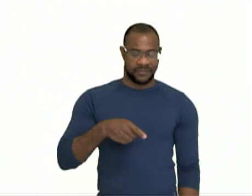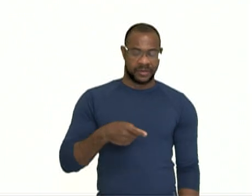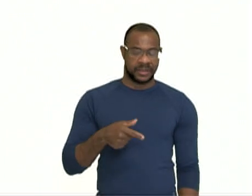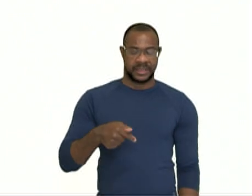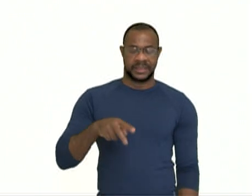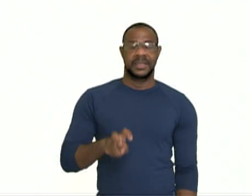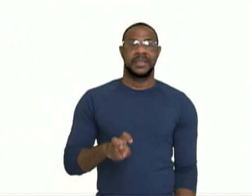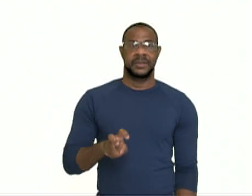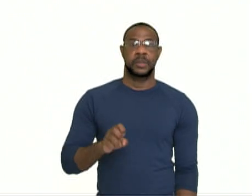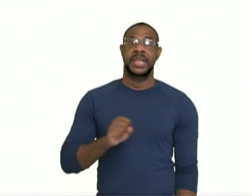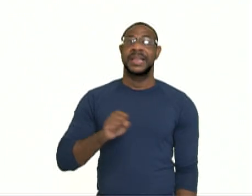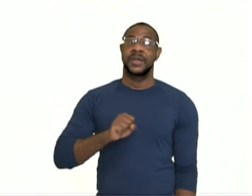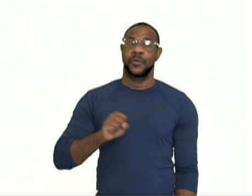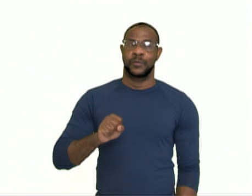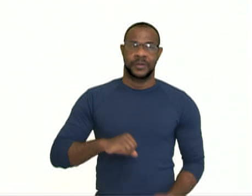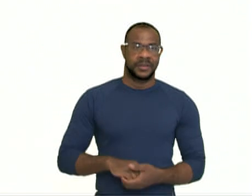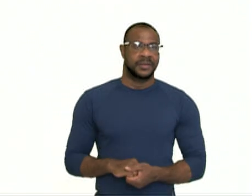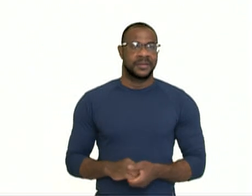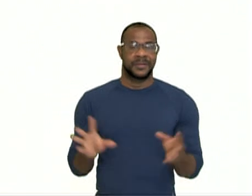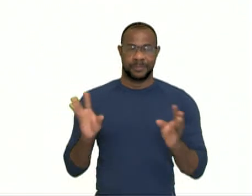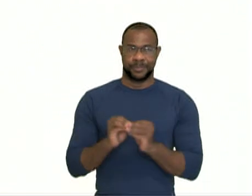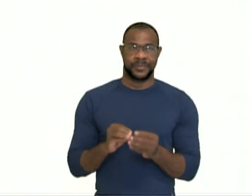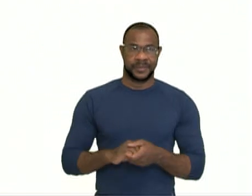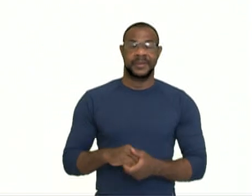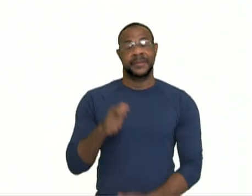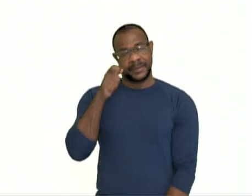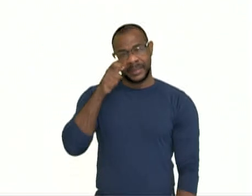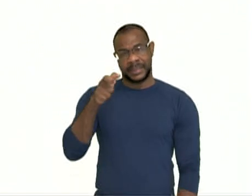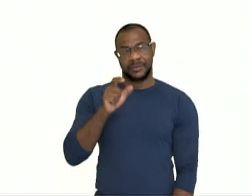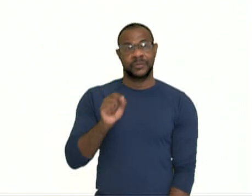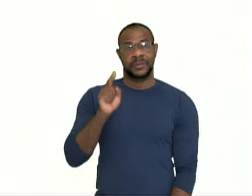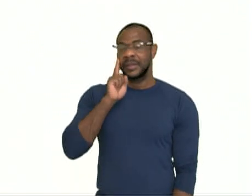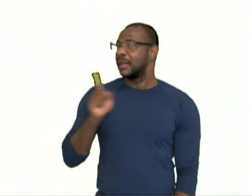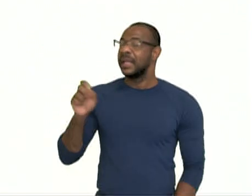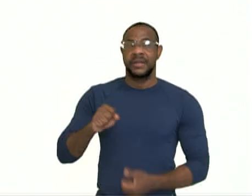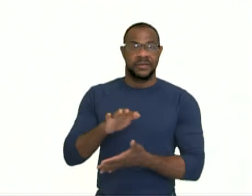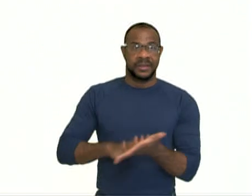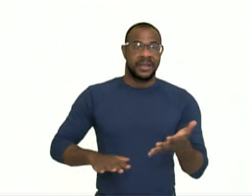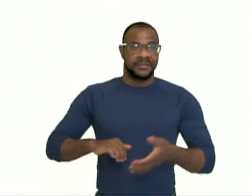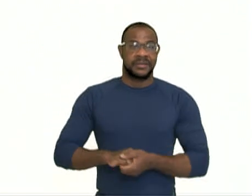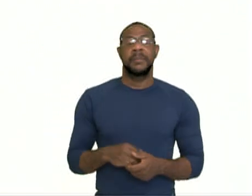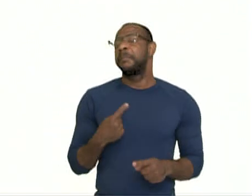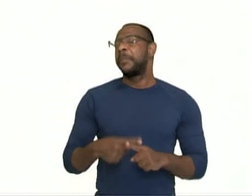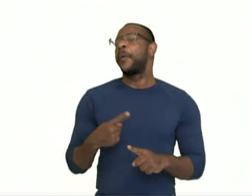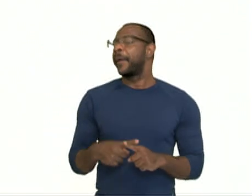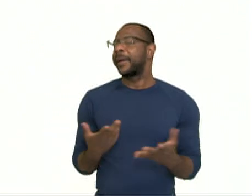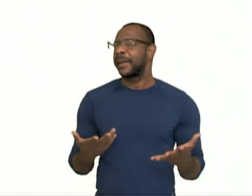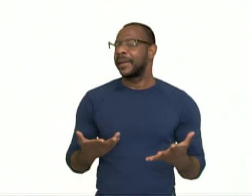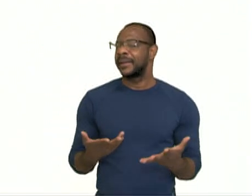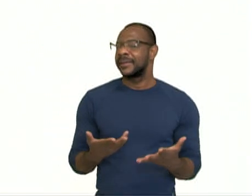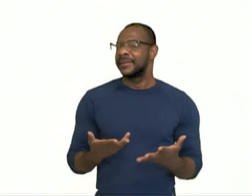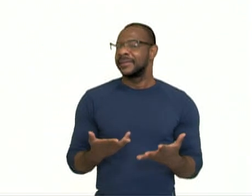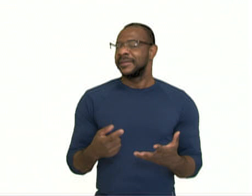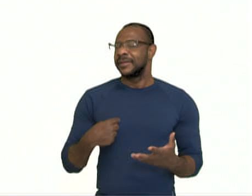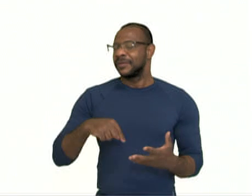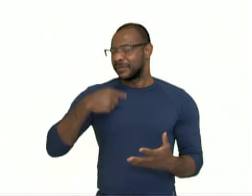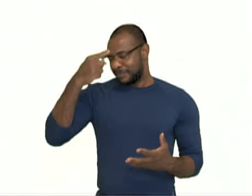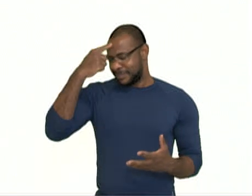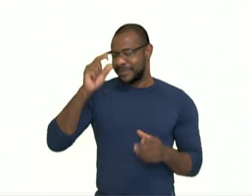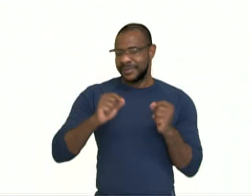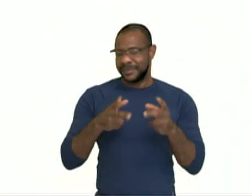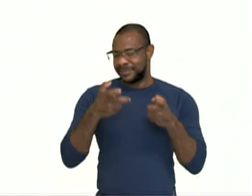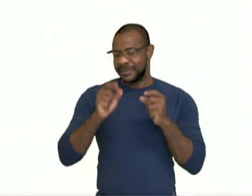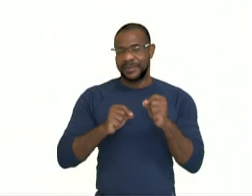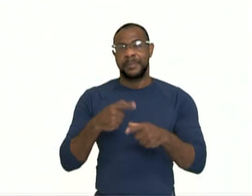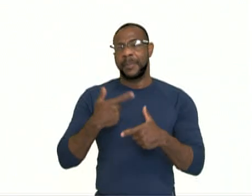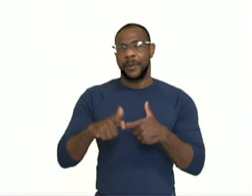0,75 segundos. Tá? Então, muito interessante esse exercício, porque nos remete lá até a